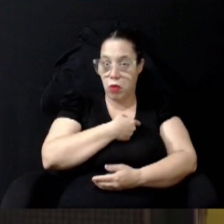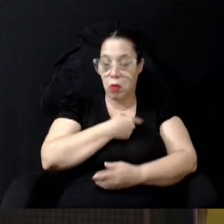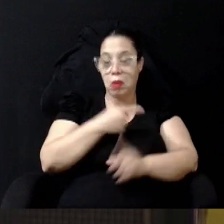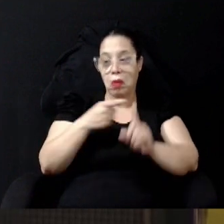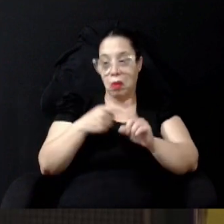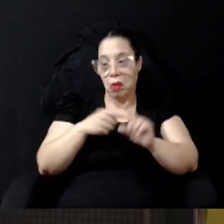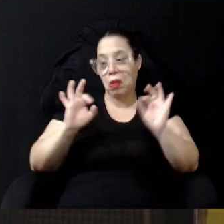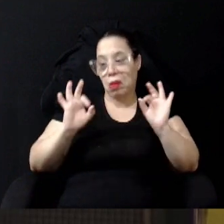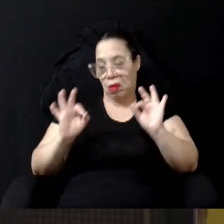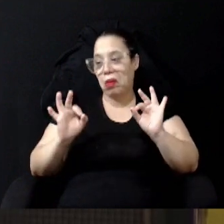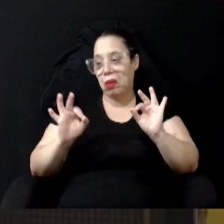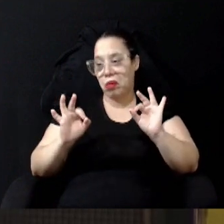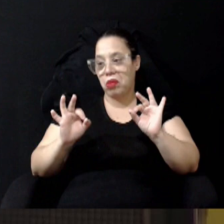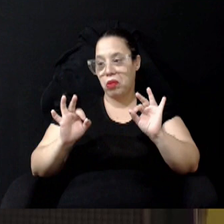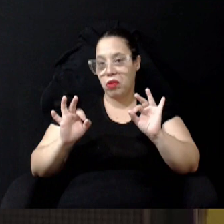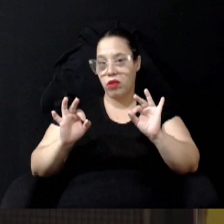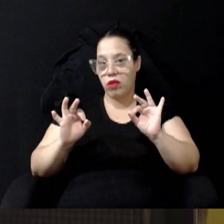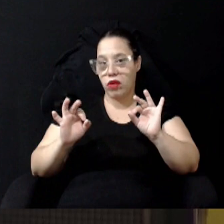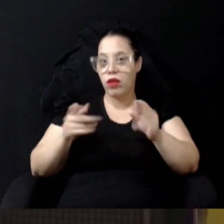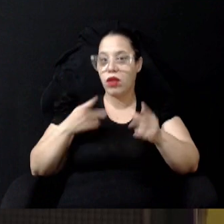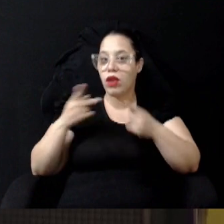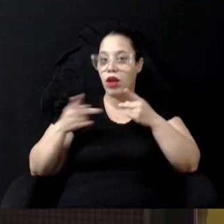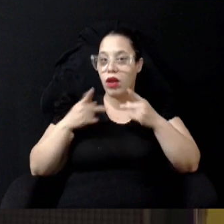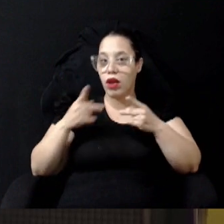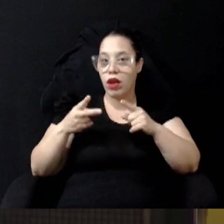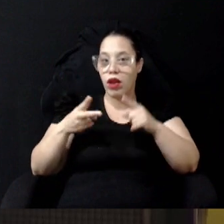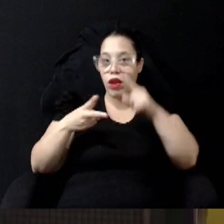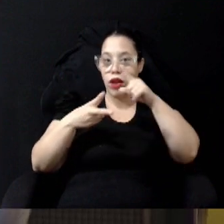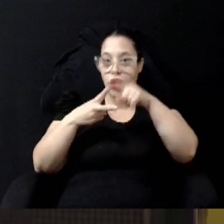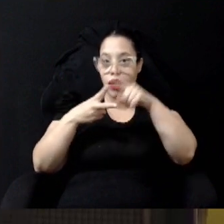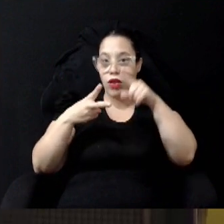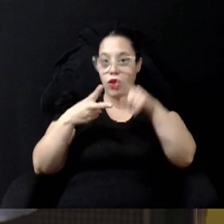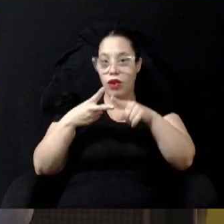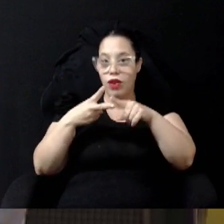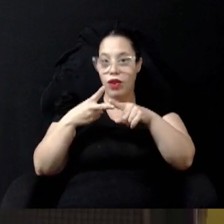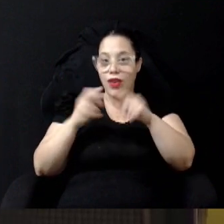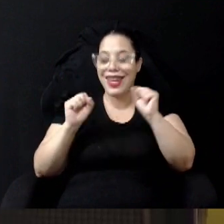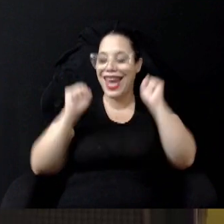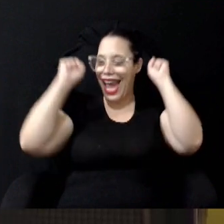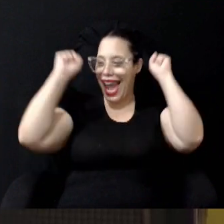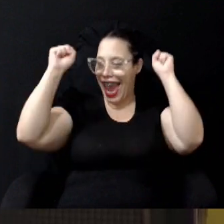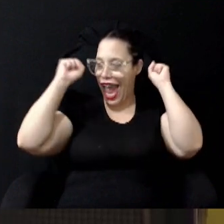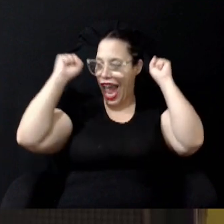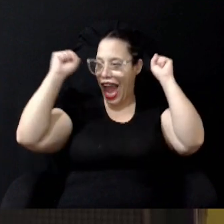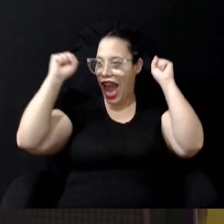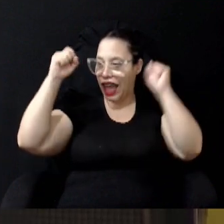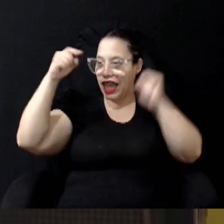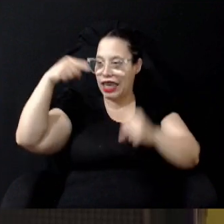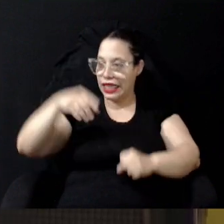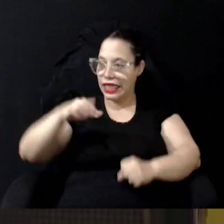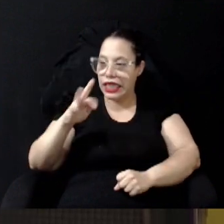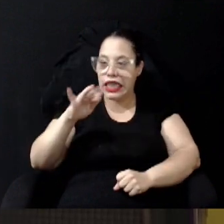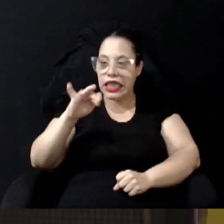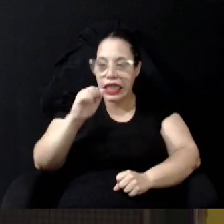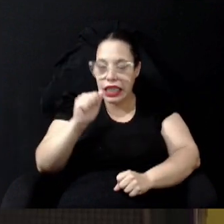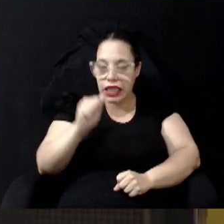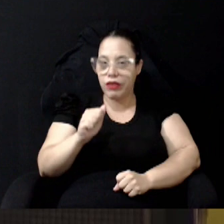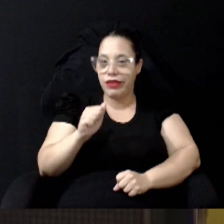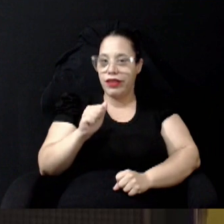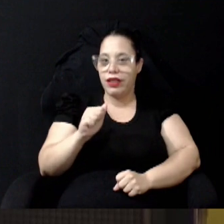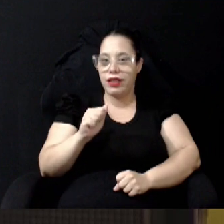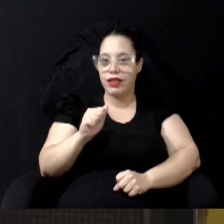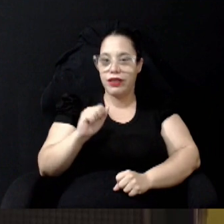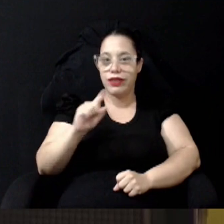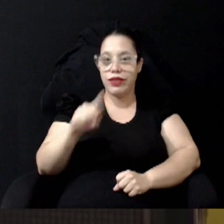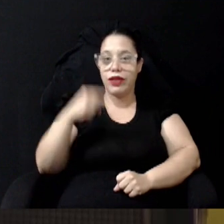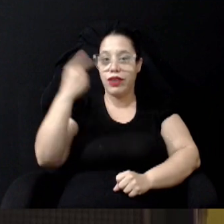história, eu comuniquei a Nil que ela vai poder comemorar 2 vezes, aqui na Feira Afromix e num outro dia que